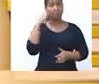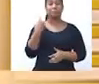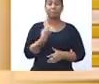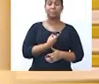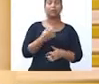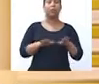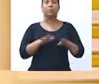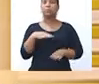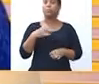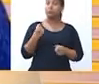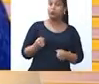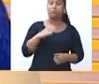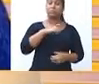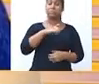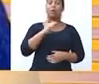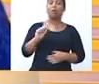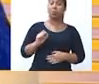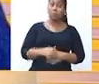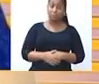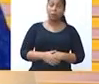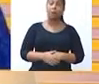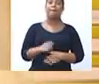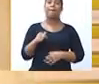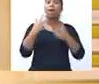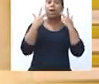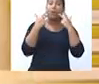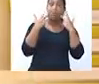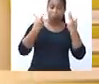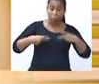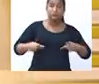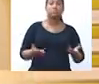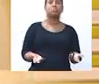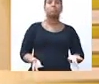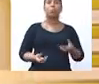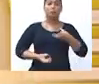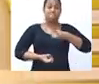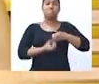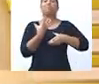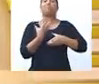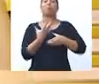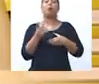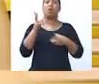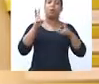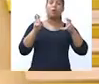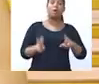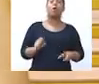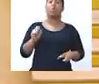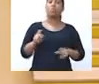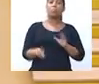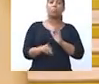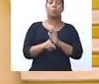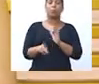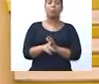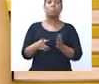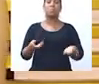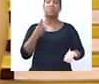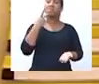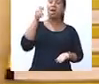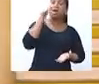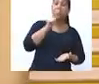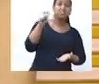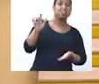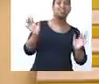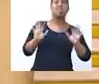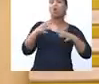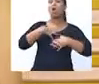às vezes vem muito forte, que é dessa questão da naturalização, é a gente querer tratar isso como uma questão só biológica. Falar, ah, as meninas não